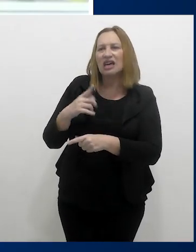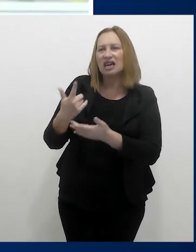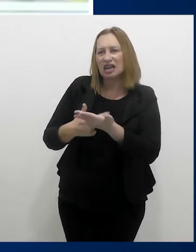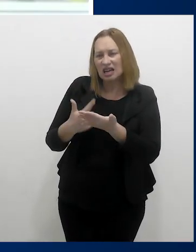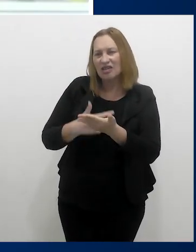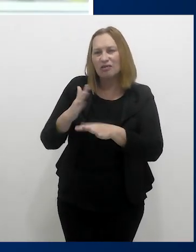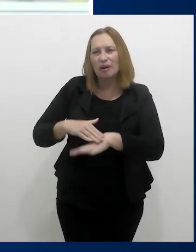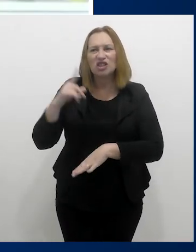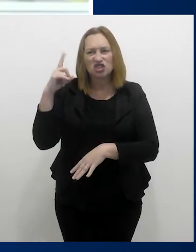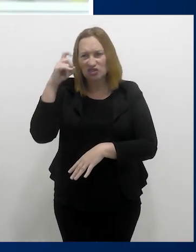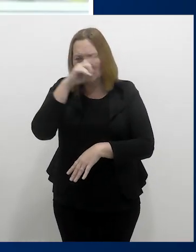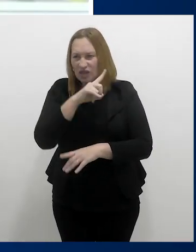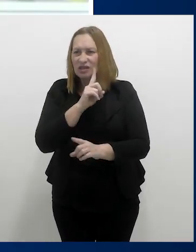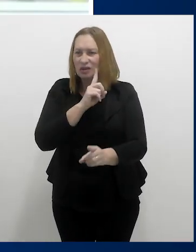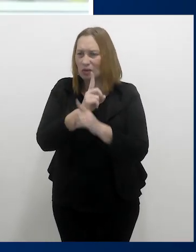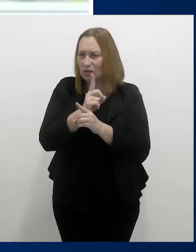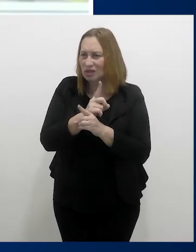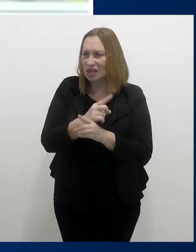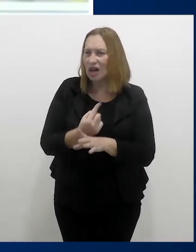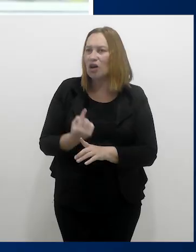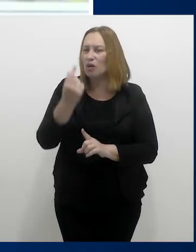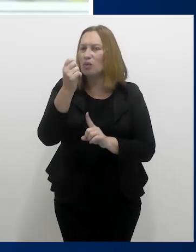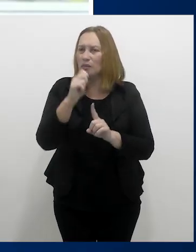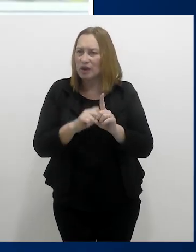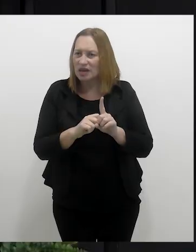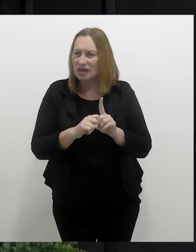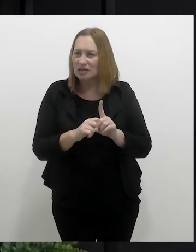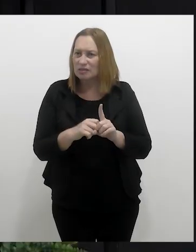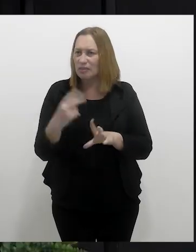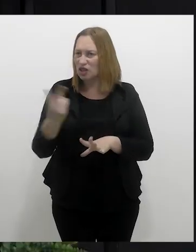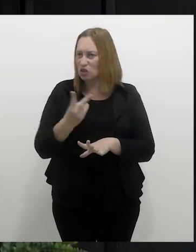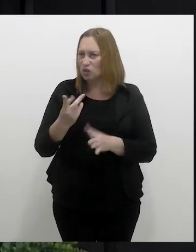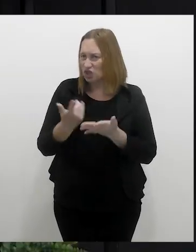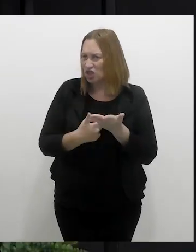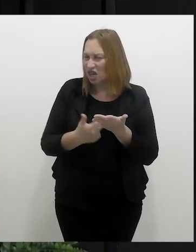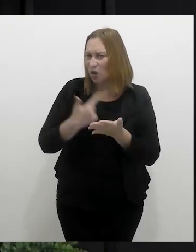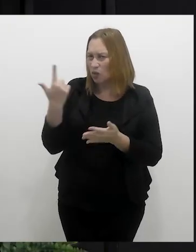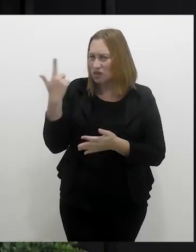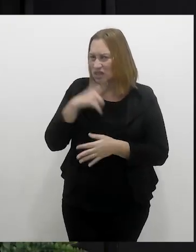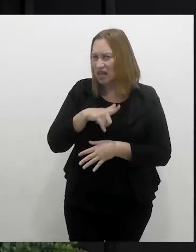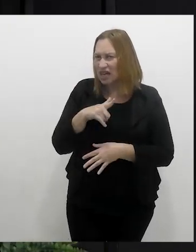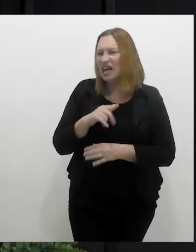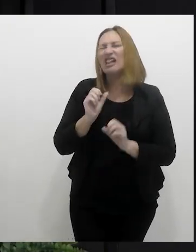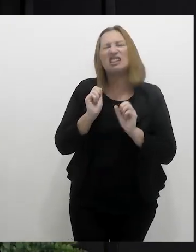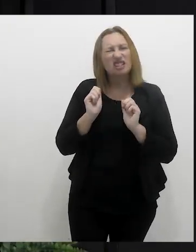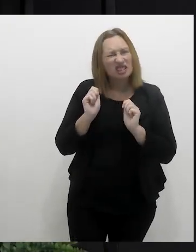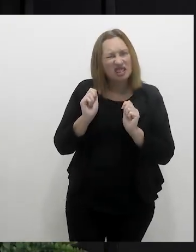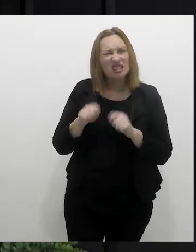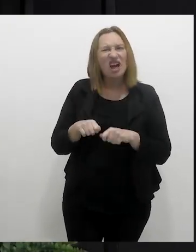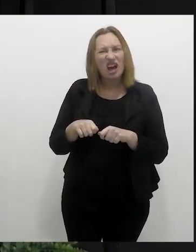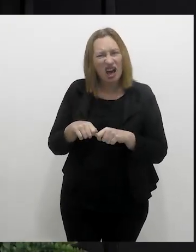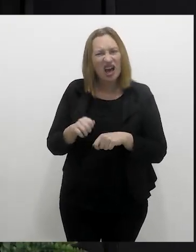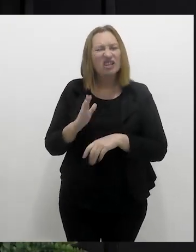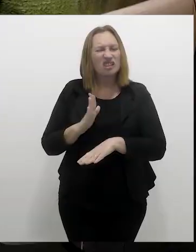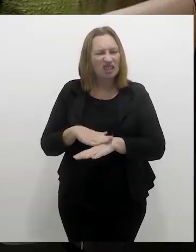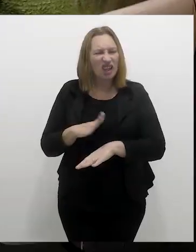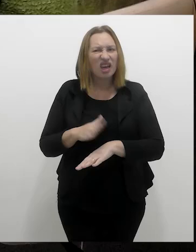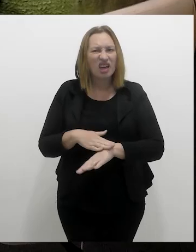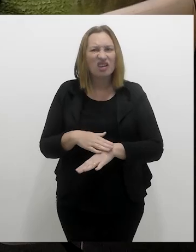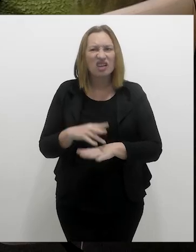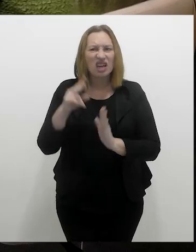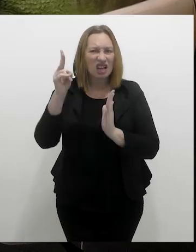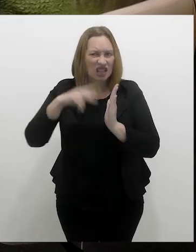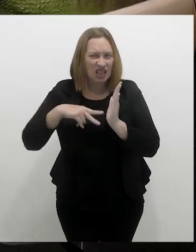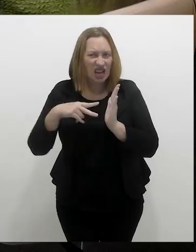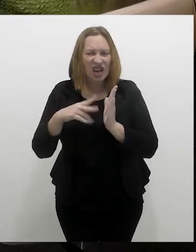livros que é mais difícil de achar, Mas então como aí uma faz lê. dentro de um mês para as duas lerem? Dá até, às vezes dá